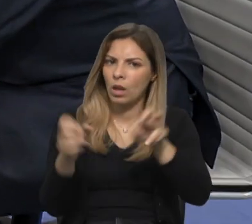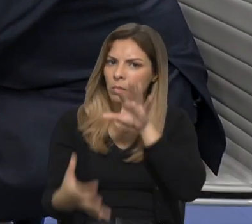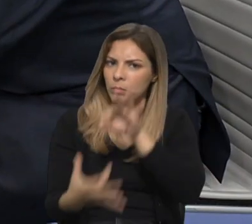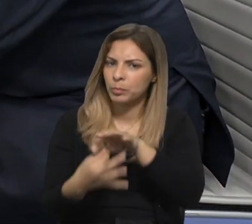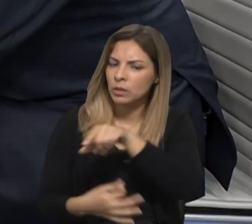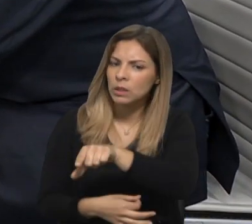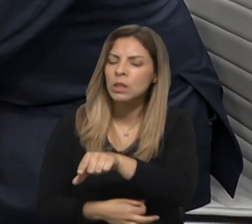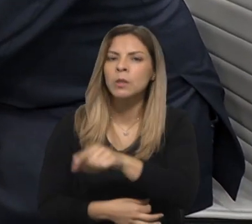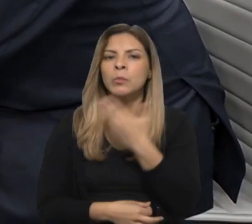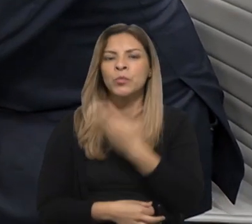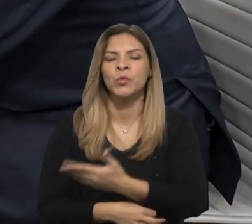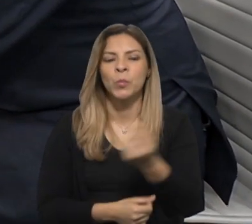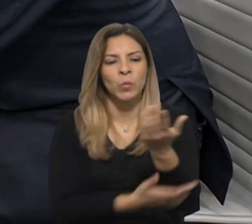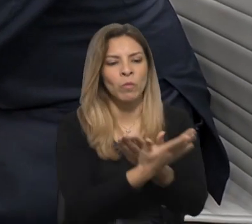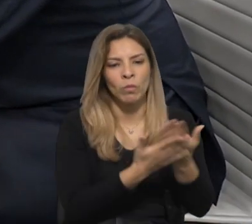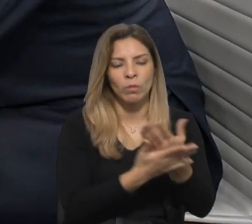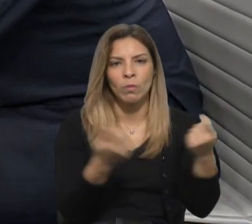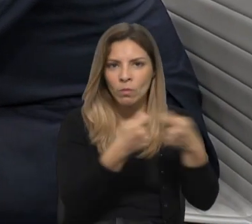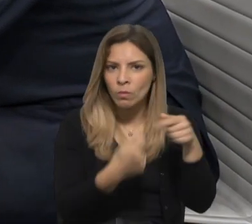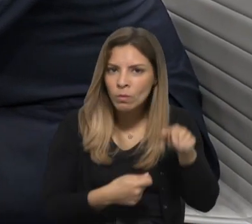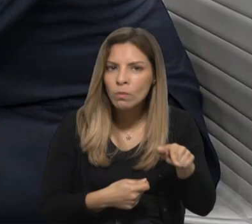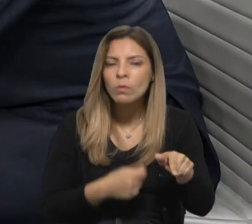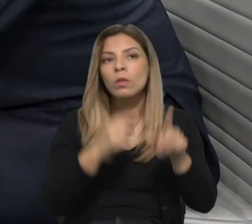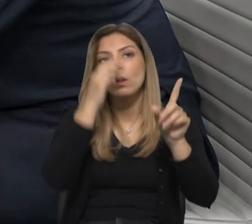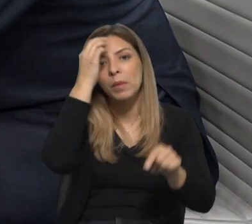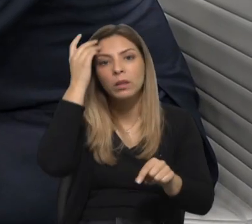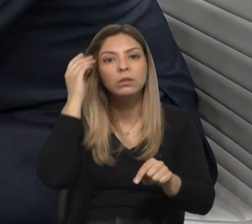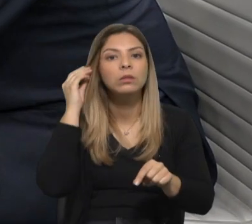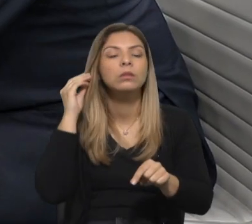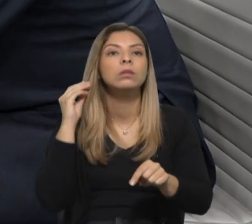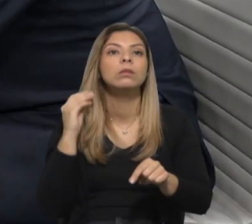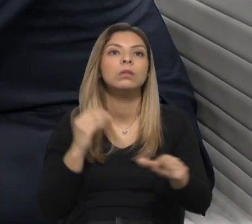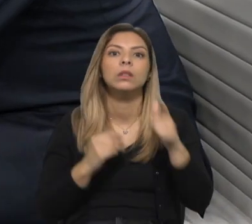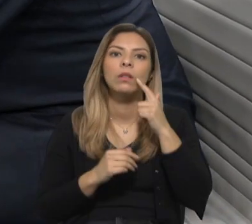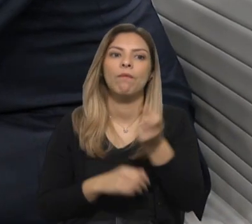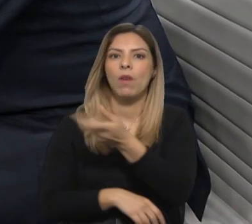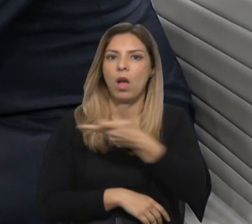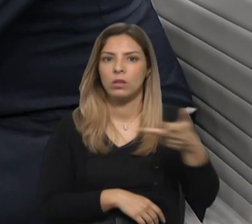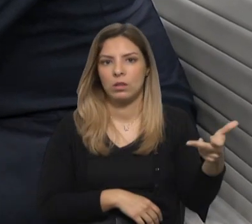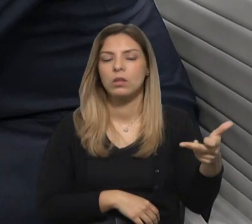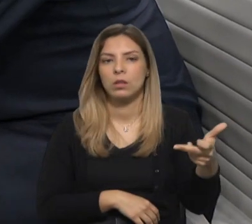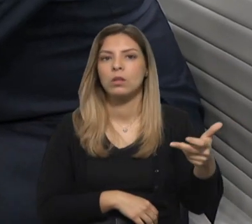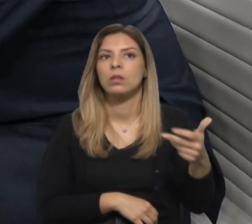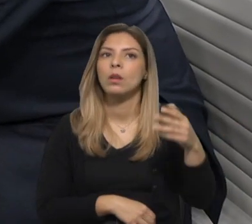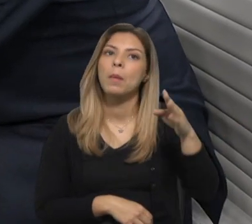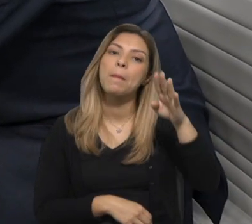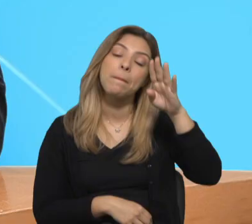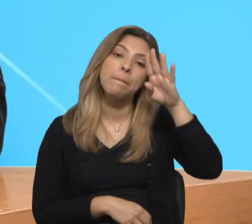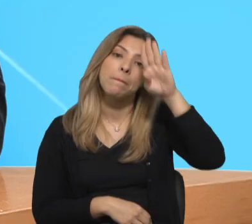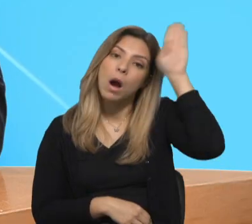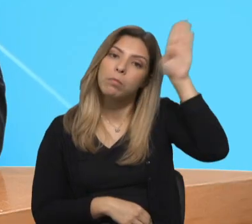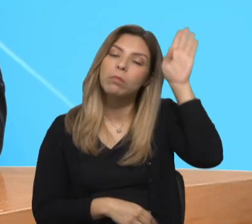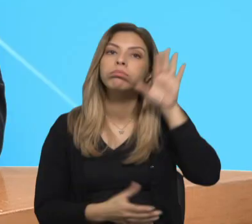relaciona com a economia e com essa, enfim, com esse slogan, com essa frase do Papa Francisco, a economia mata. E ele